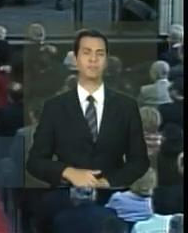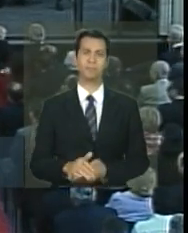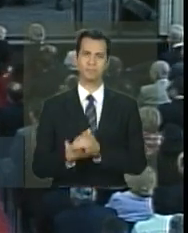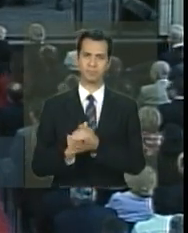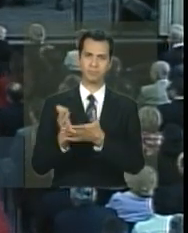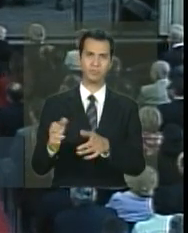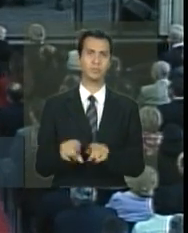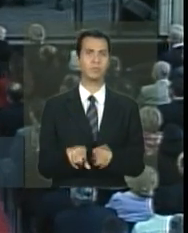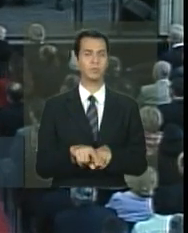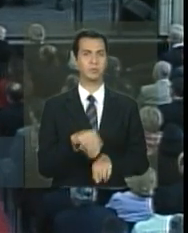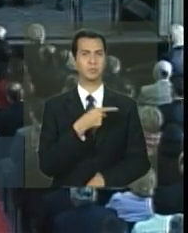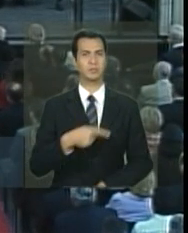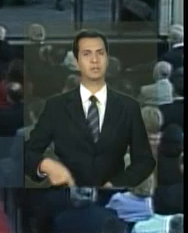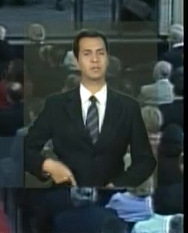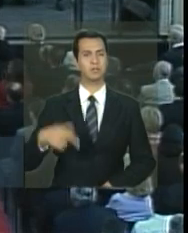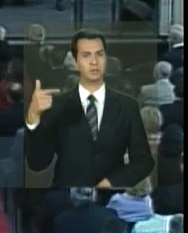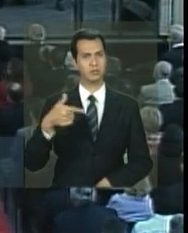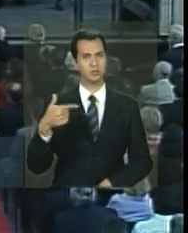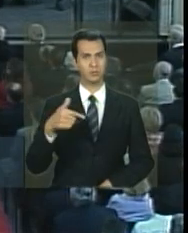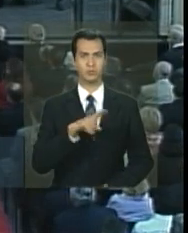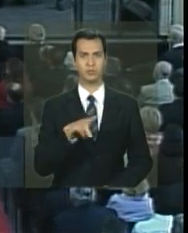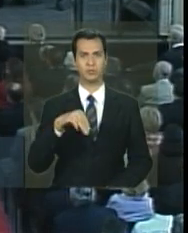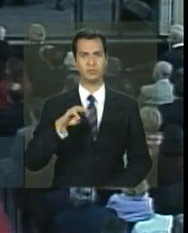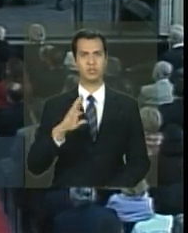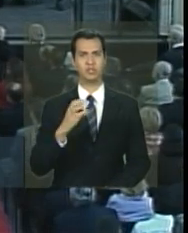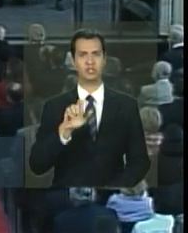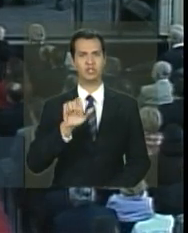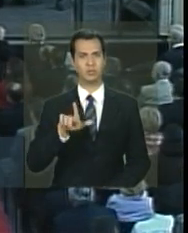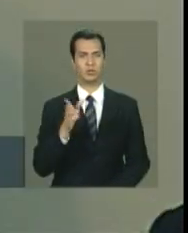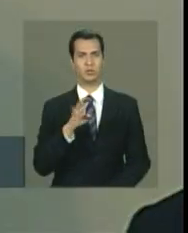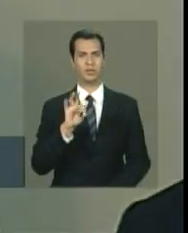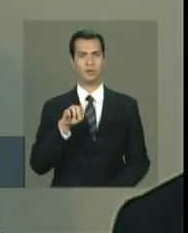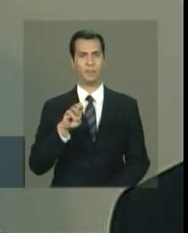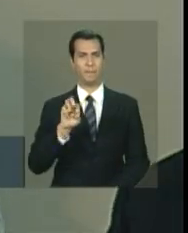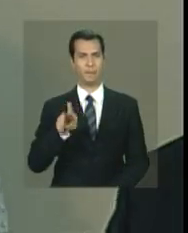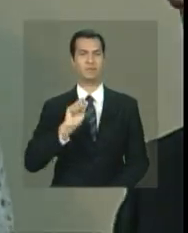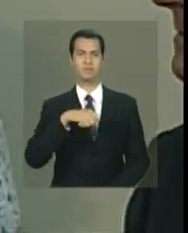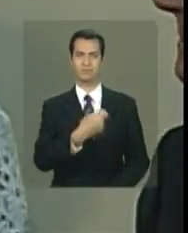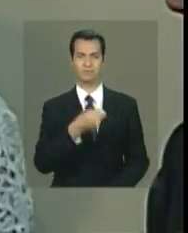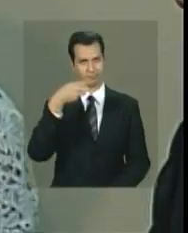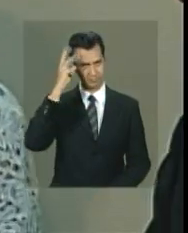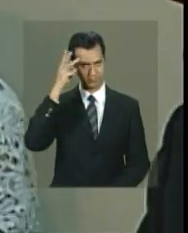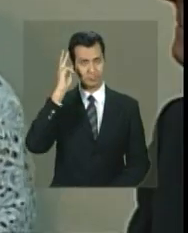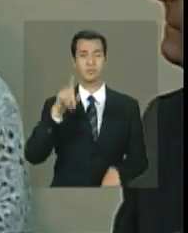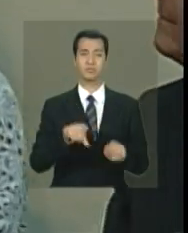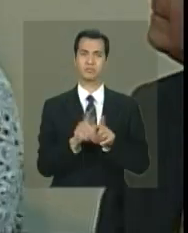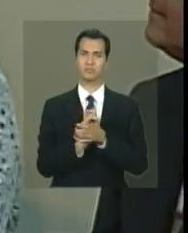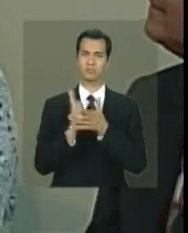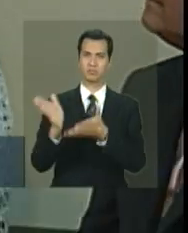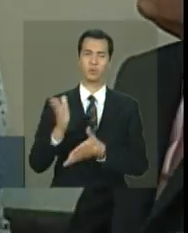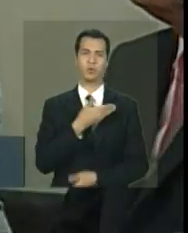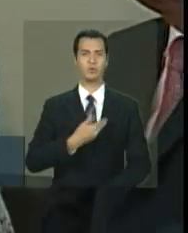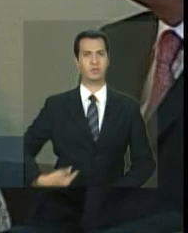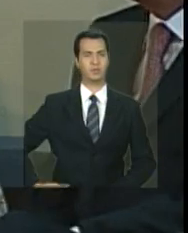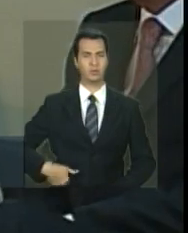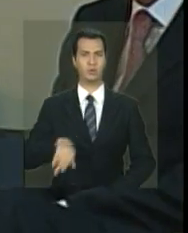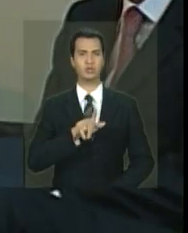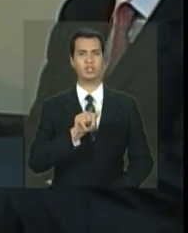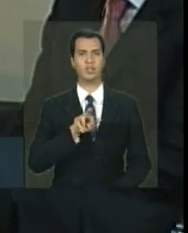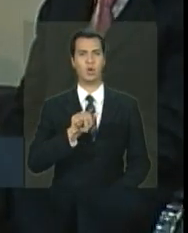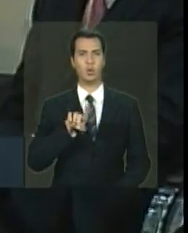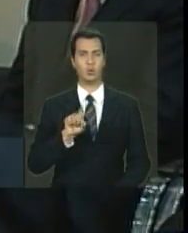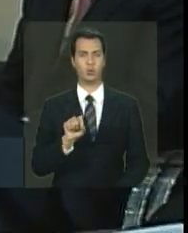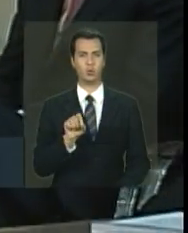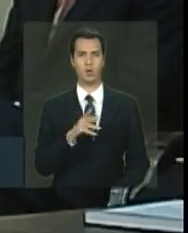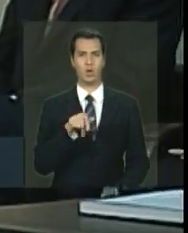o vice-presidente da República, Michel Temer, o governador-geral do Alckmin e a sua esposa, presidente